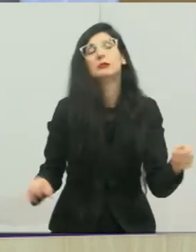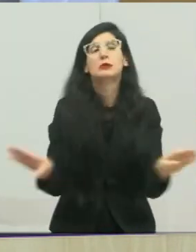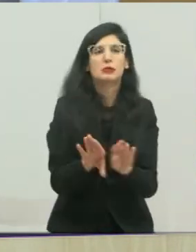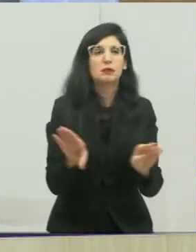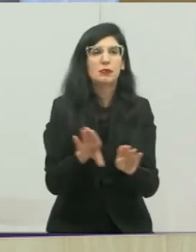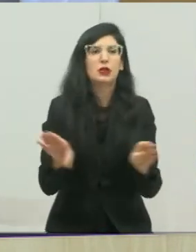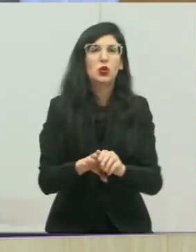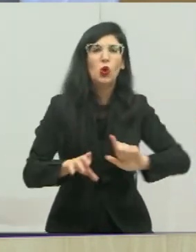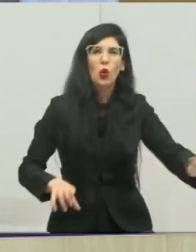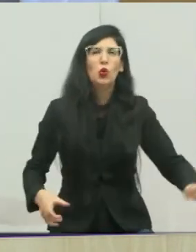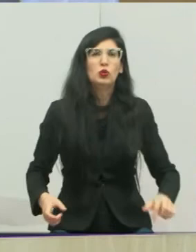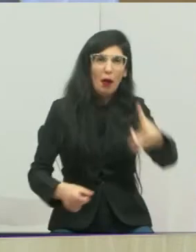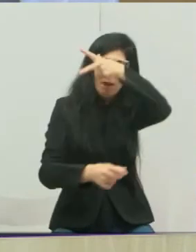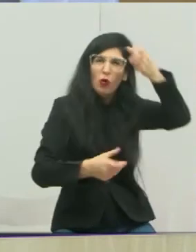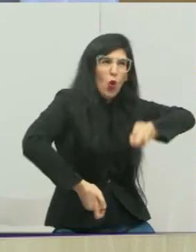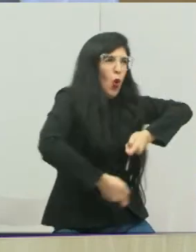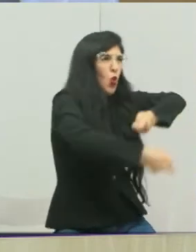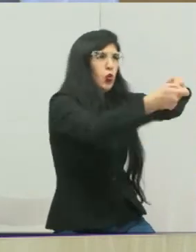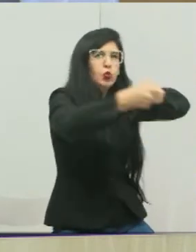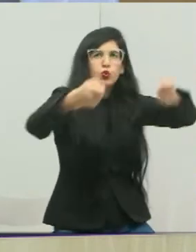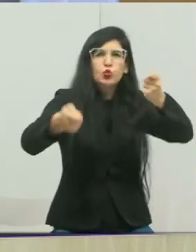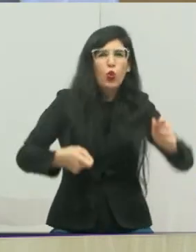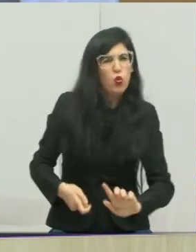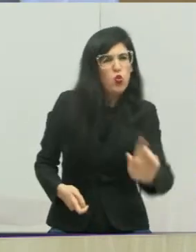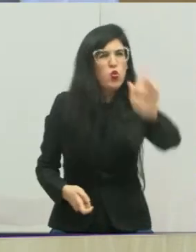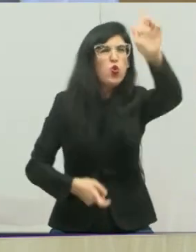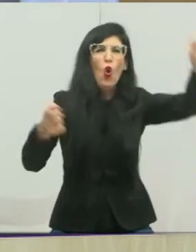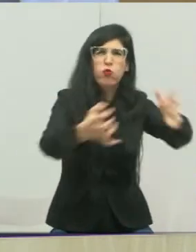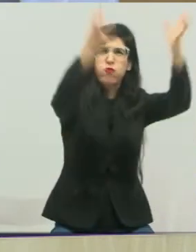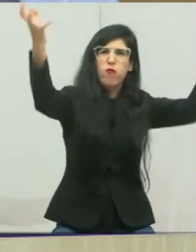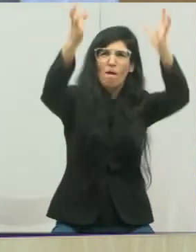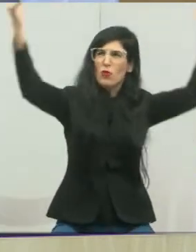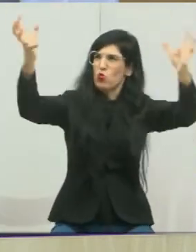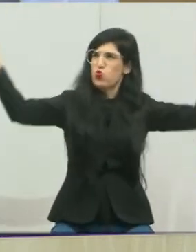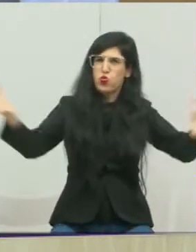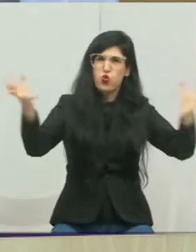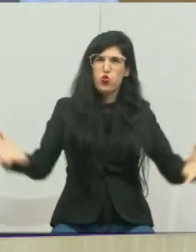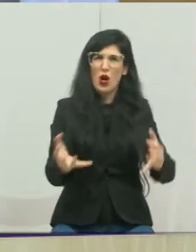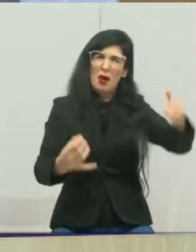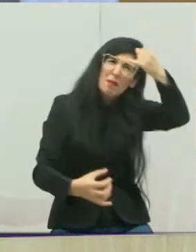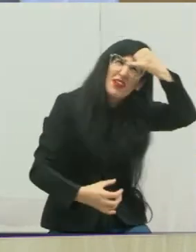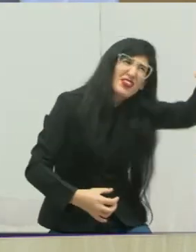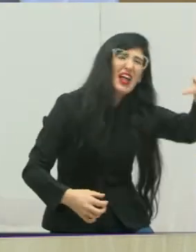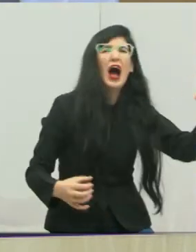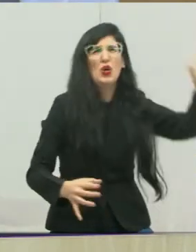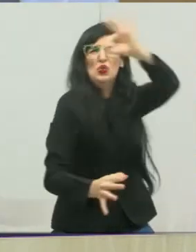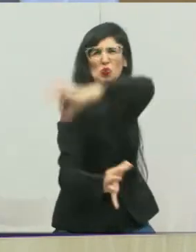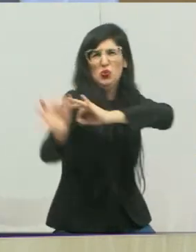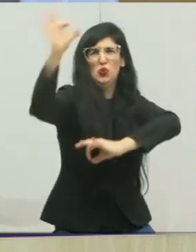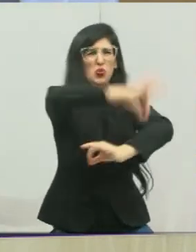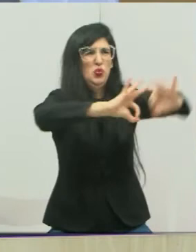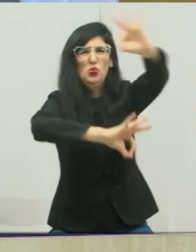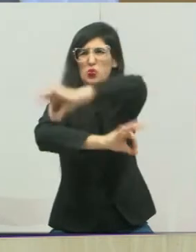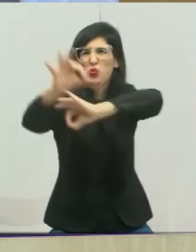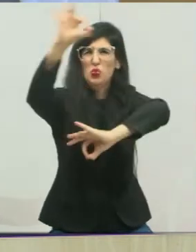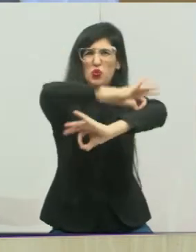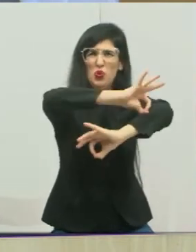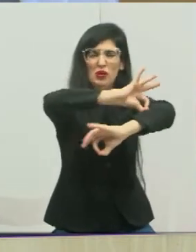uso de inseticida nas residências, e de que se tem ciência da resistência da Diretoria de